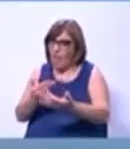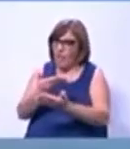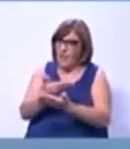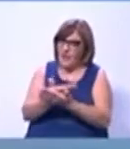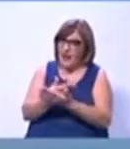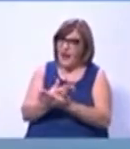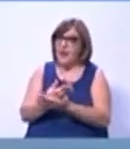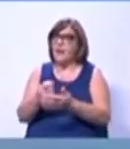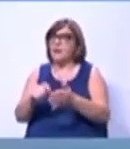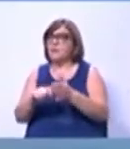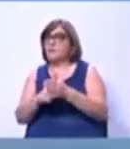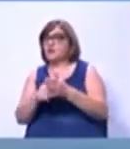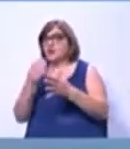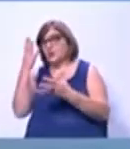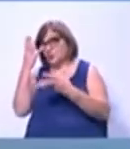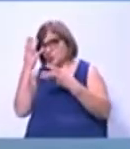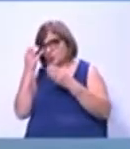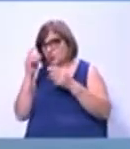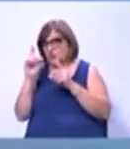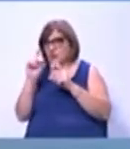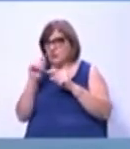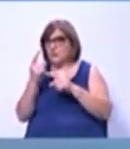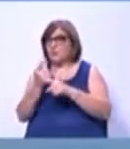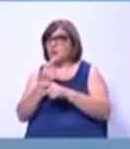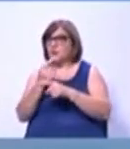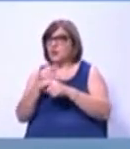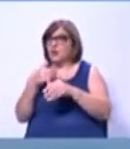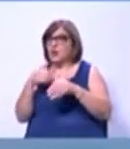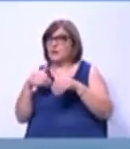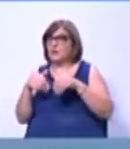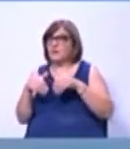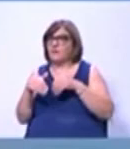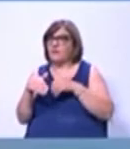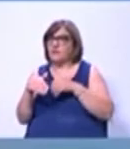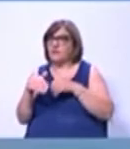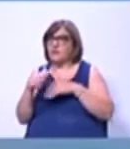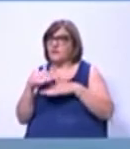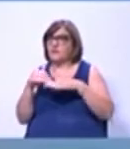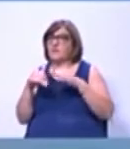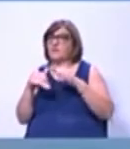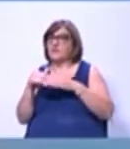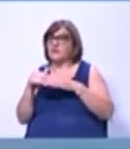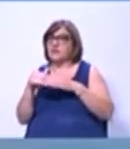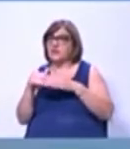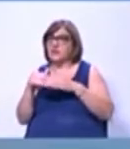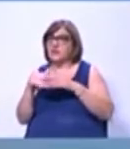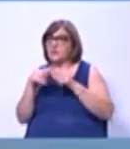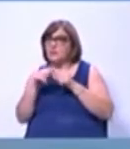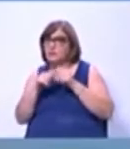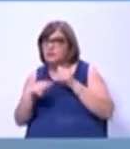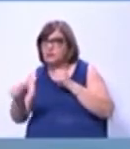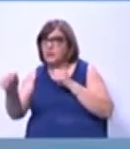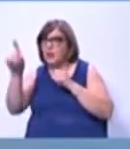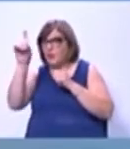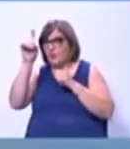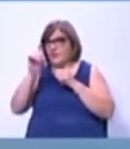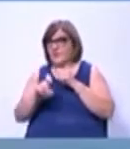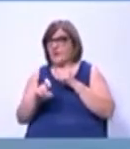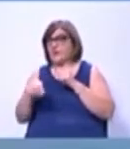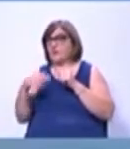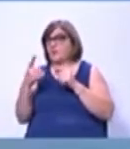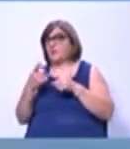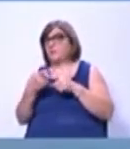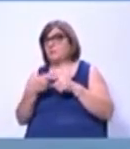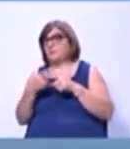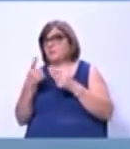da pressão do sono, ou seja, das substâncias que nós vamos produzindo ao longo do nosso dia e que vão necessitar